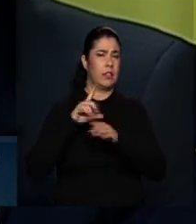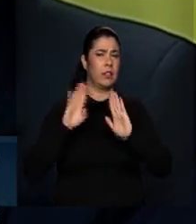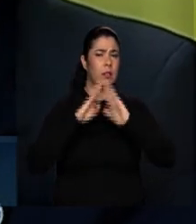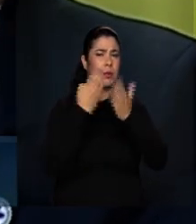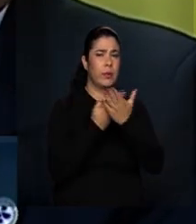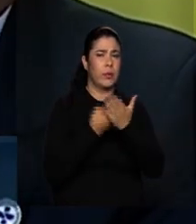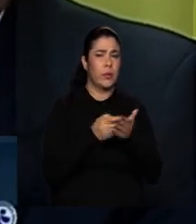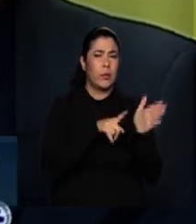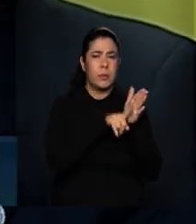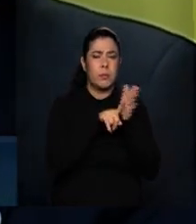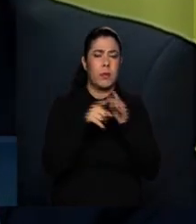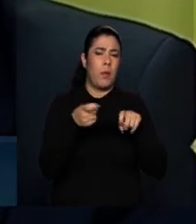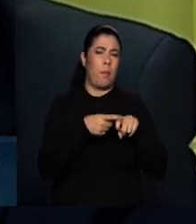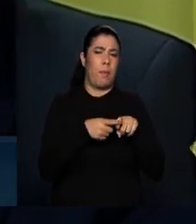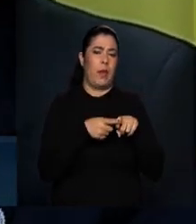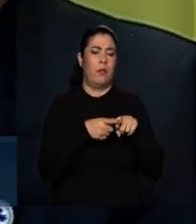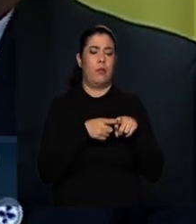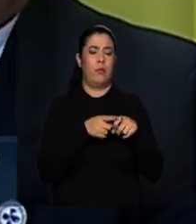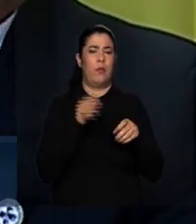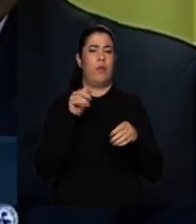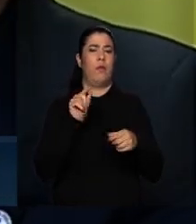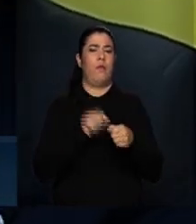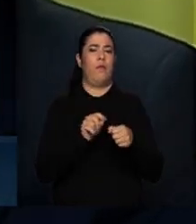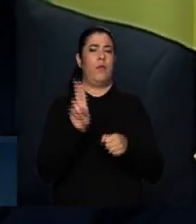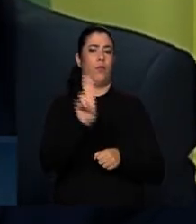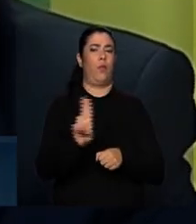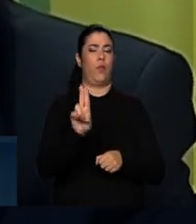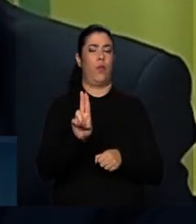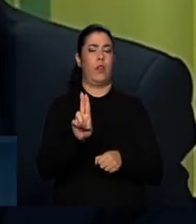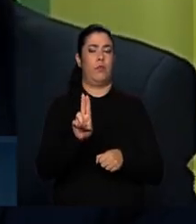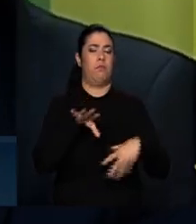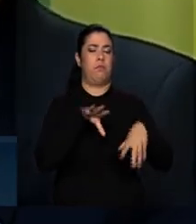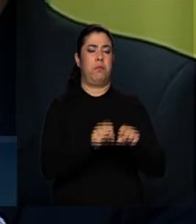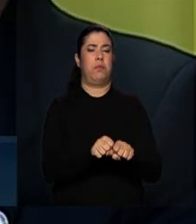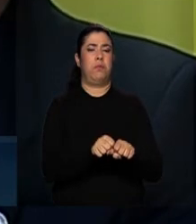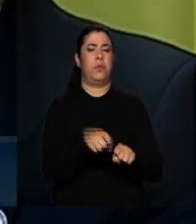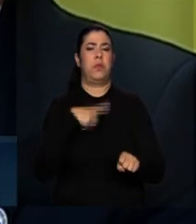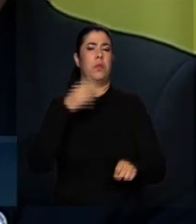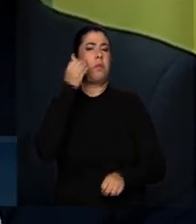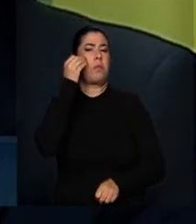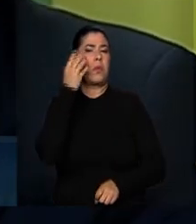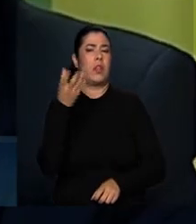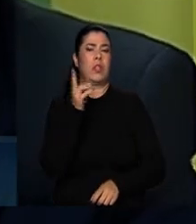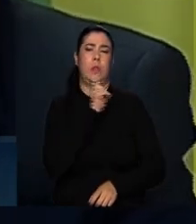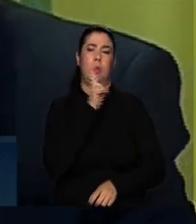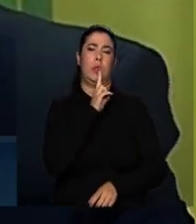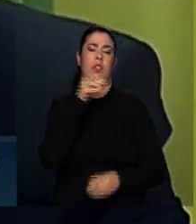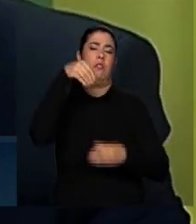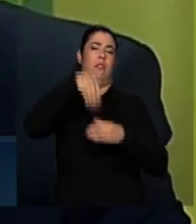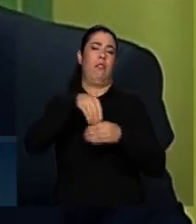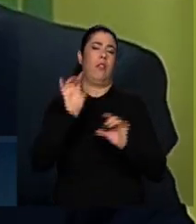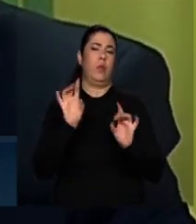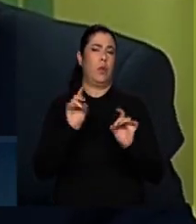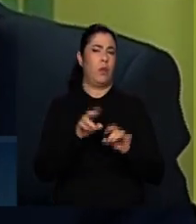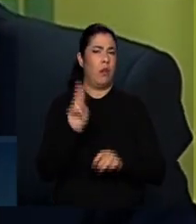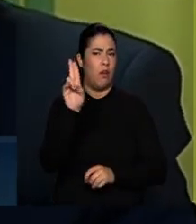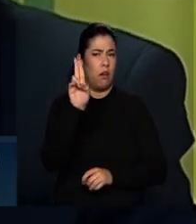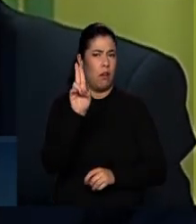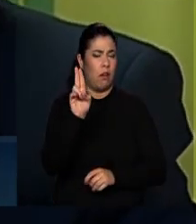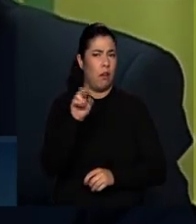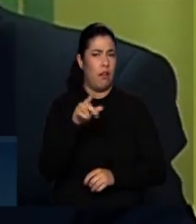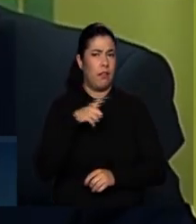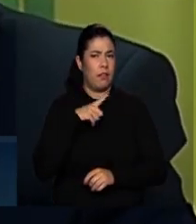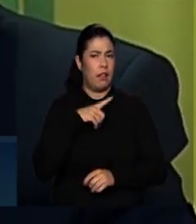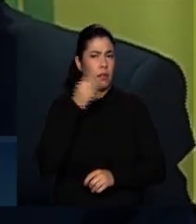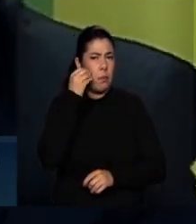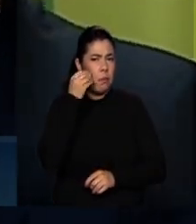escolas hoje que, às vezes, o médico se forma e ele não passou numa urgência. Ou ele ficou só numa urgência do hospital universitário, que é muito diferente da urgência que